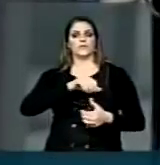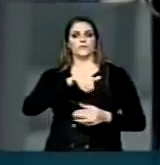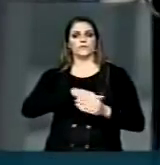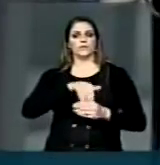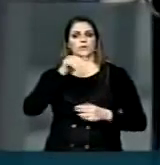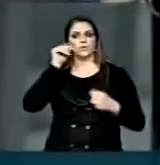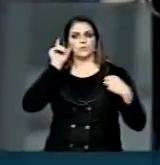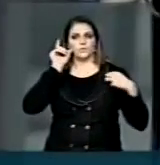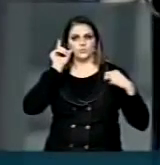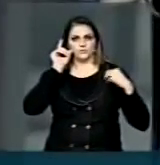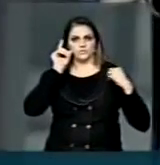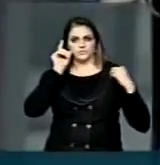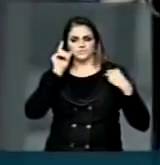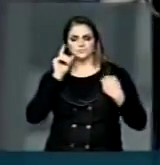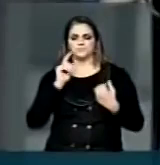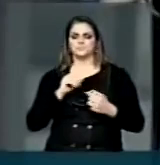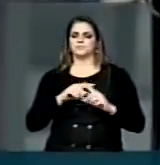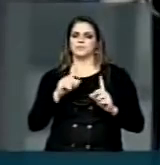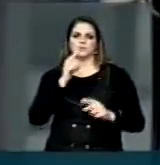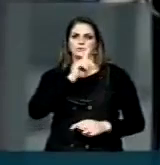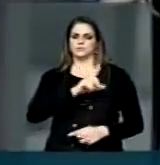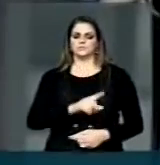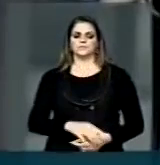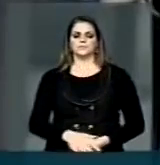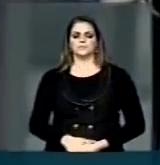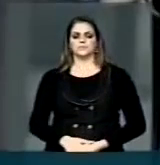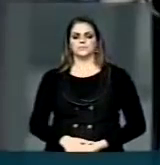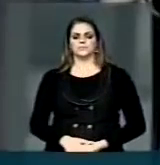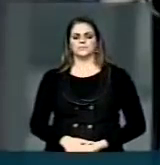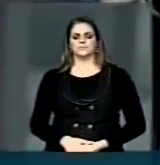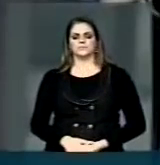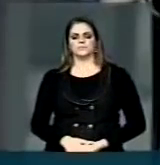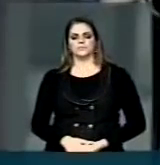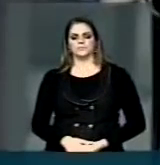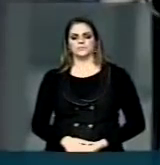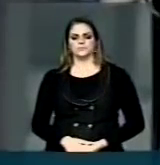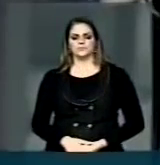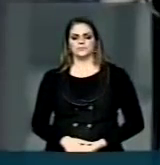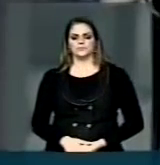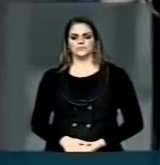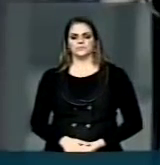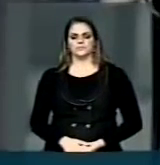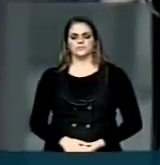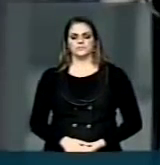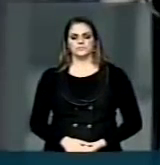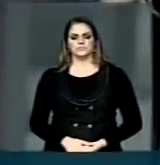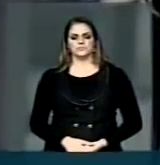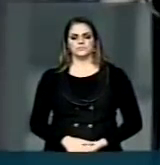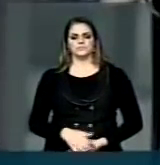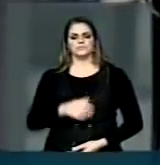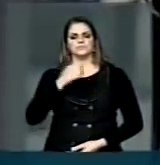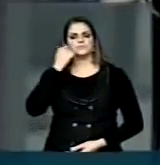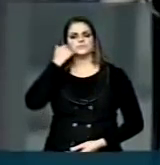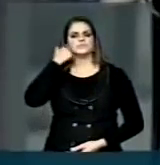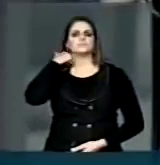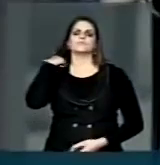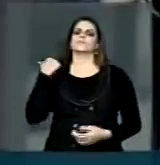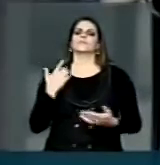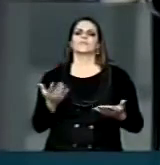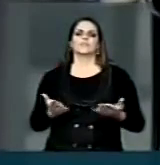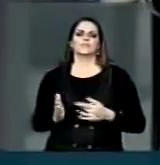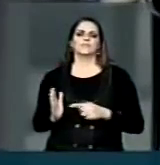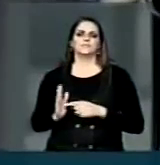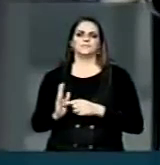Excelência, um apelo também ao presidente da casa, Henrique Eduardo Alves, que logo hoje, quando a gente tiver a